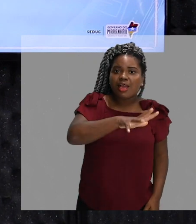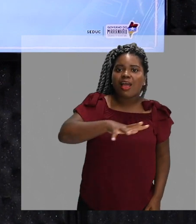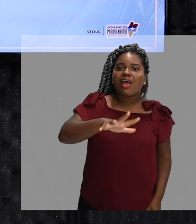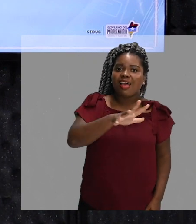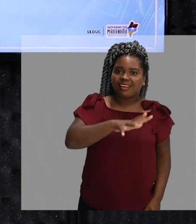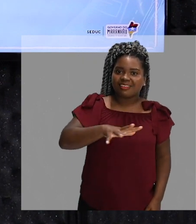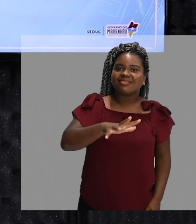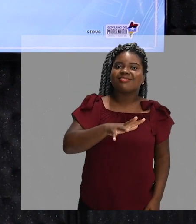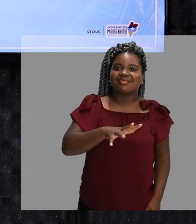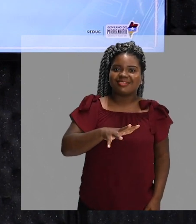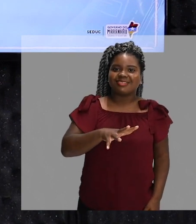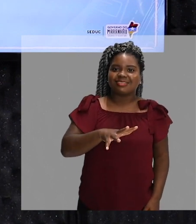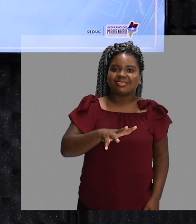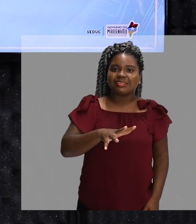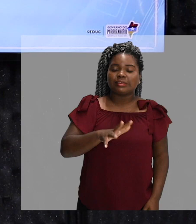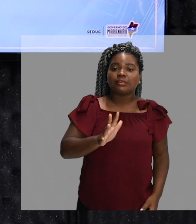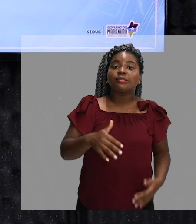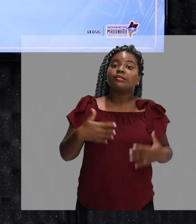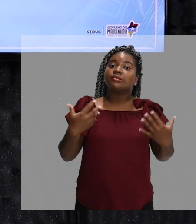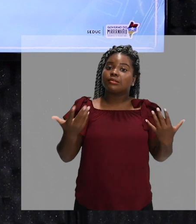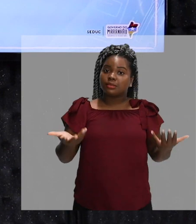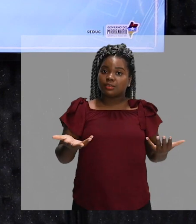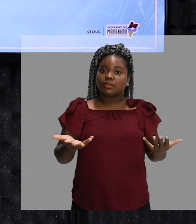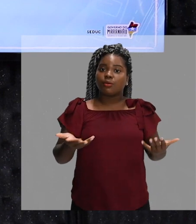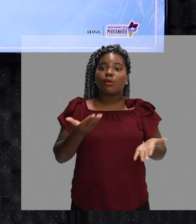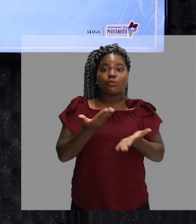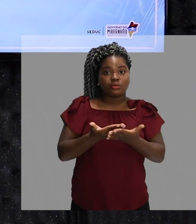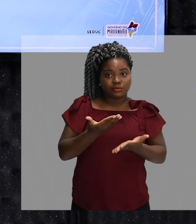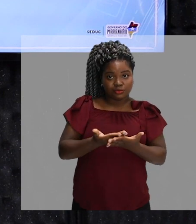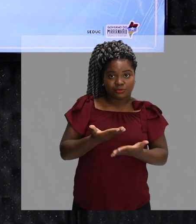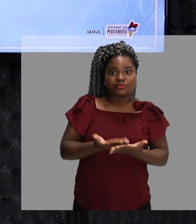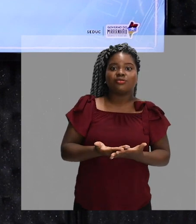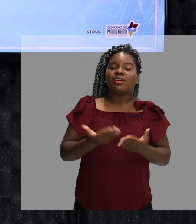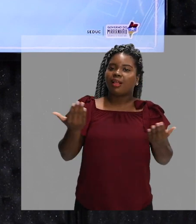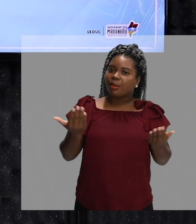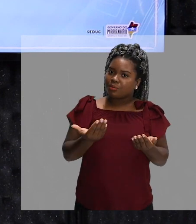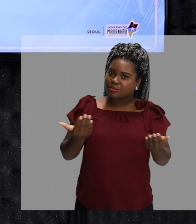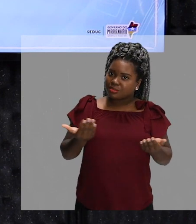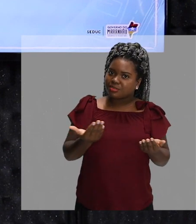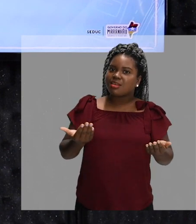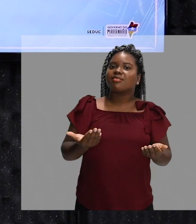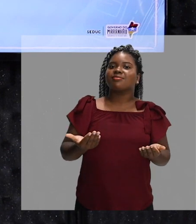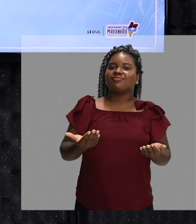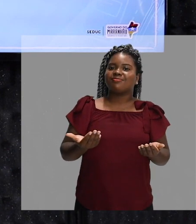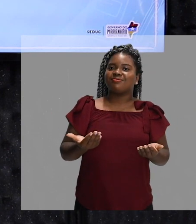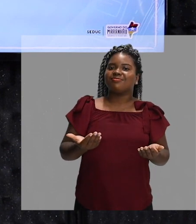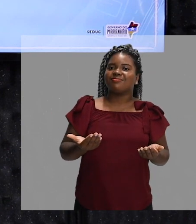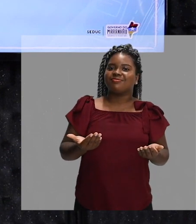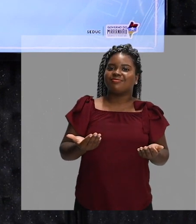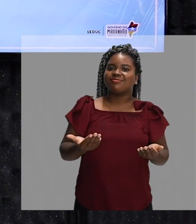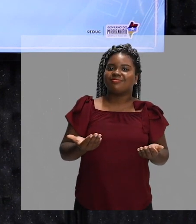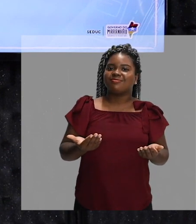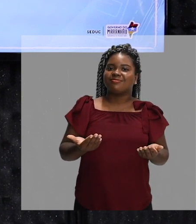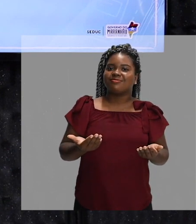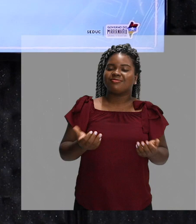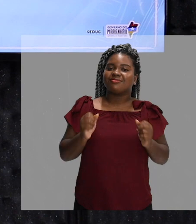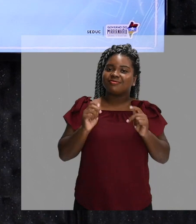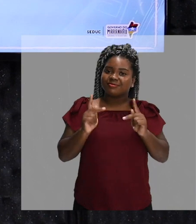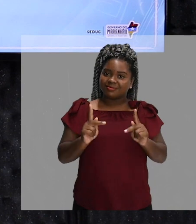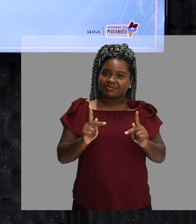estudaremos nessa nossa primeira aula sobre as tecnologias modernas aplicadas ao espaço geográfico, análise do espaço